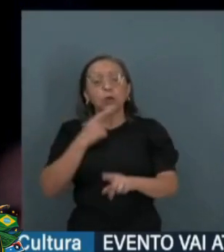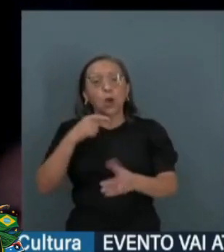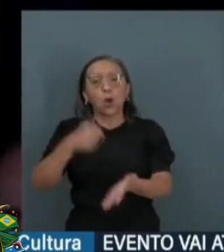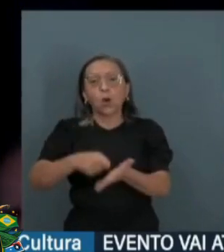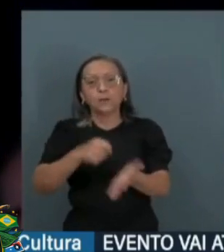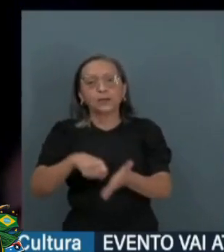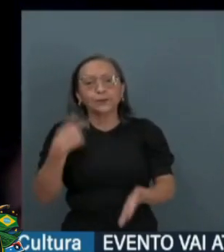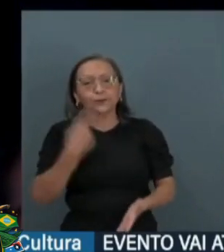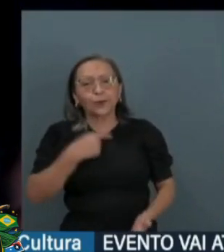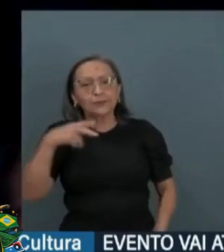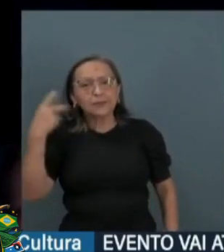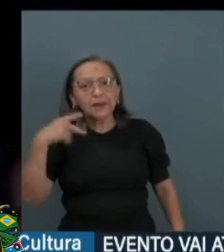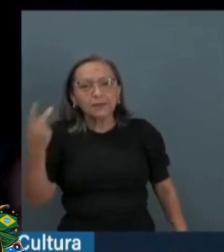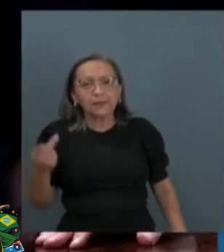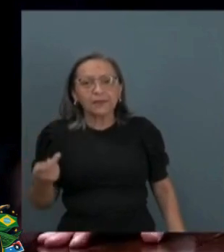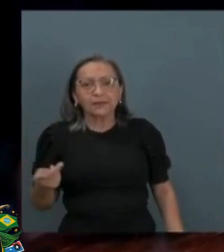nossa.